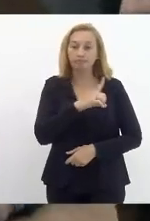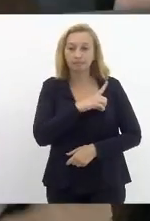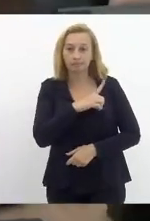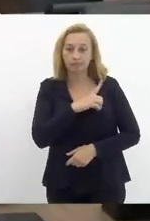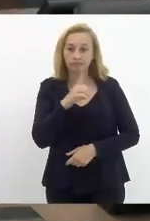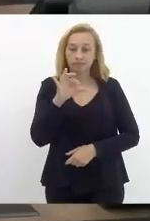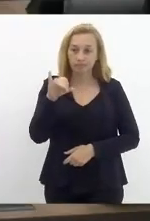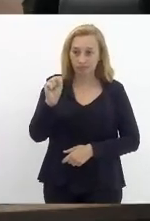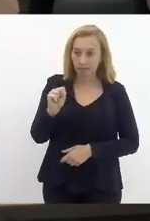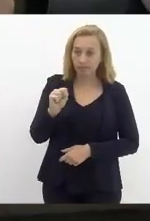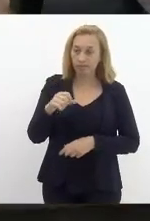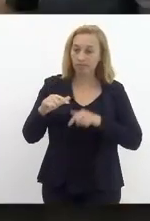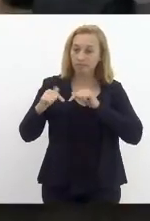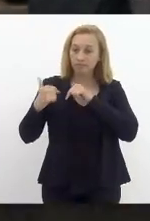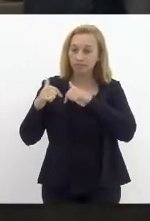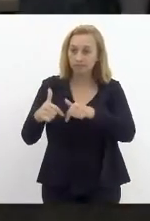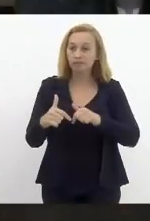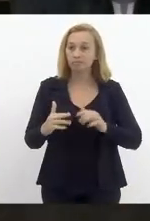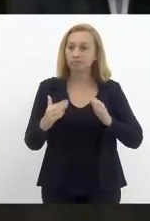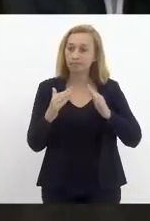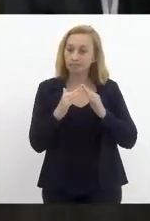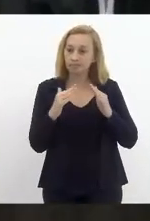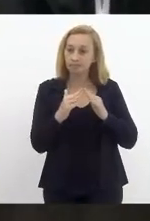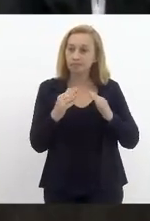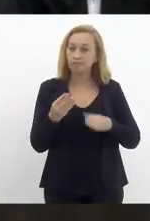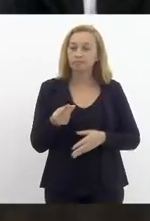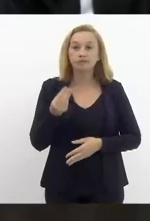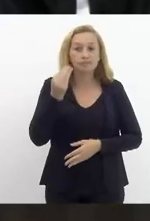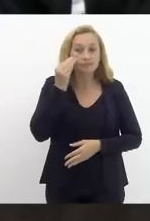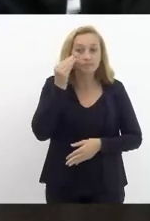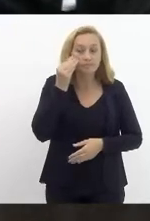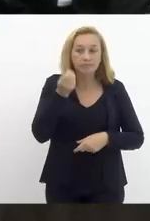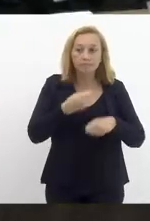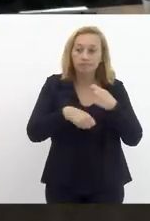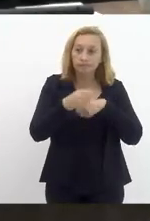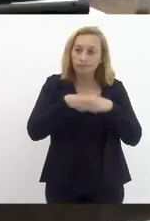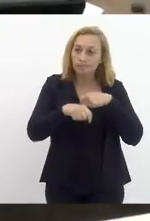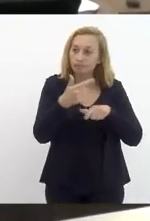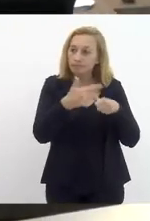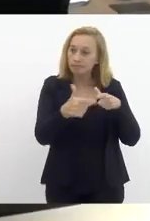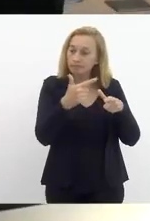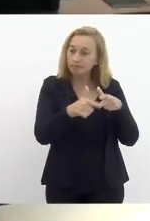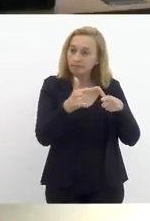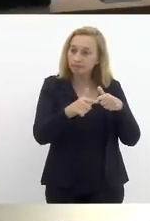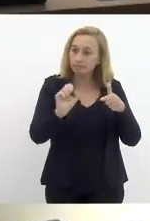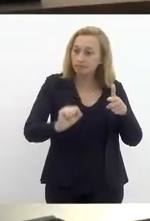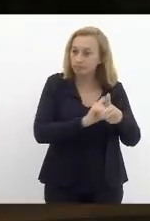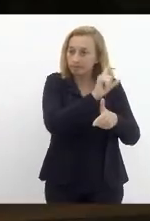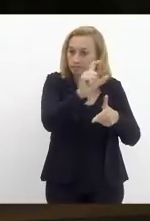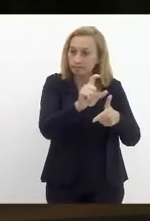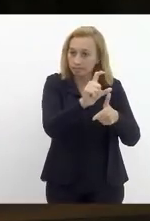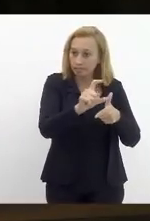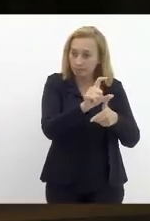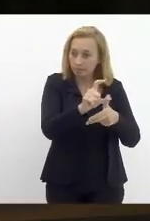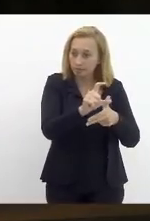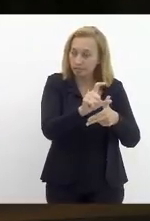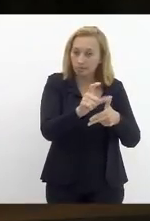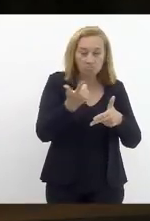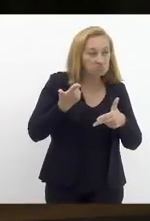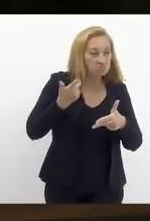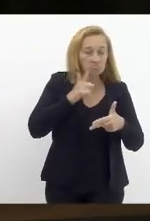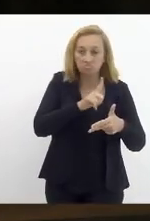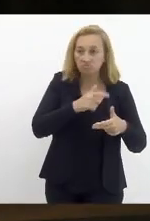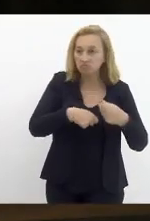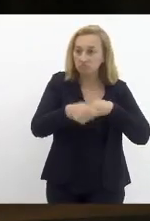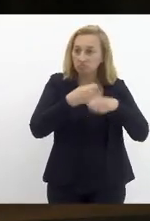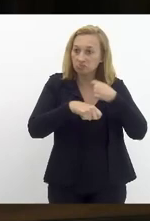uma tradição nessa casa da gente tentar administrar os problemas que o Executivo não conseguiu administrar. Foi